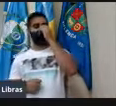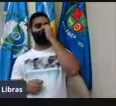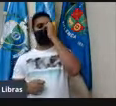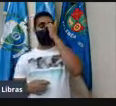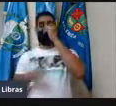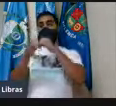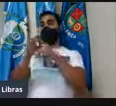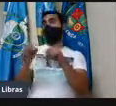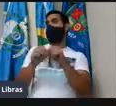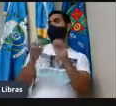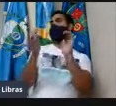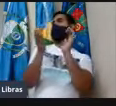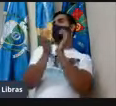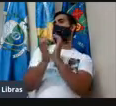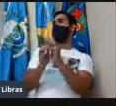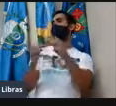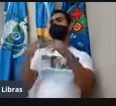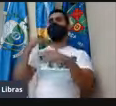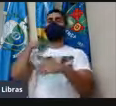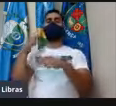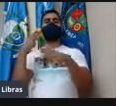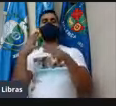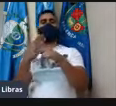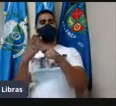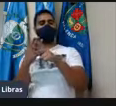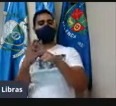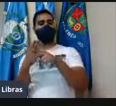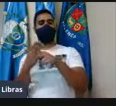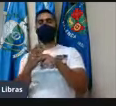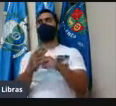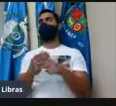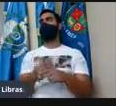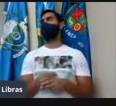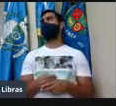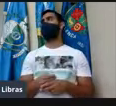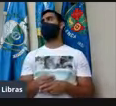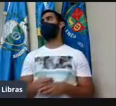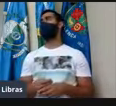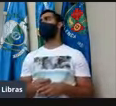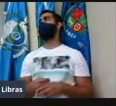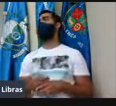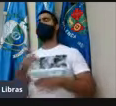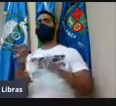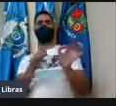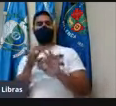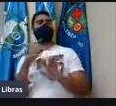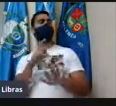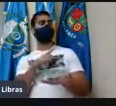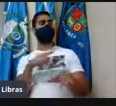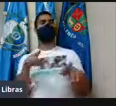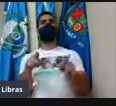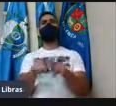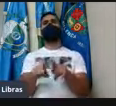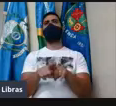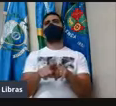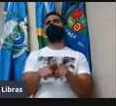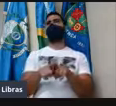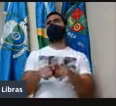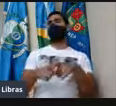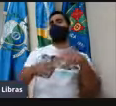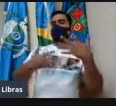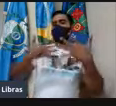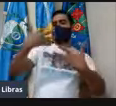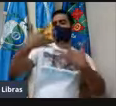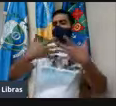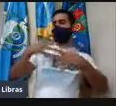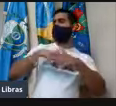fosse feito pela equipe da Caixa Econômica, né, uma empresa realmente com know-how para isso, né, que a gente tivesse assim muita